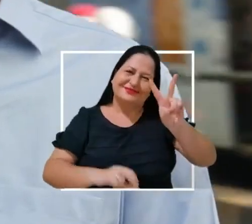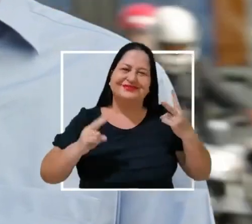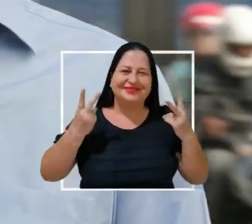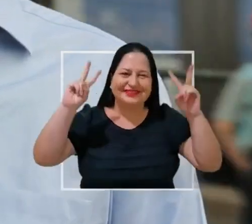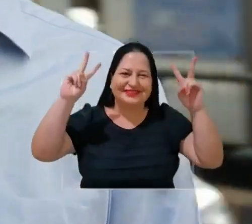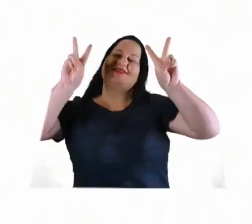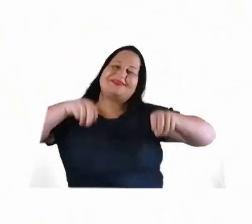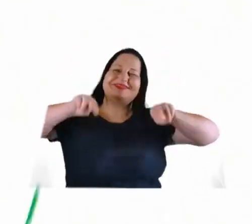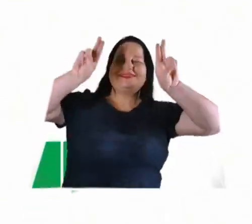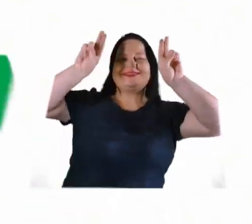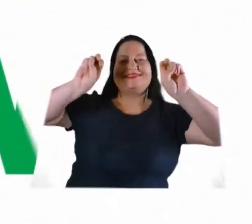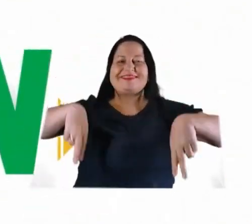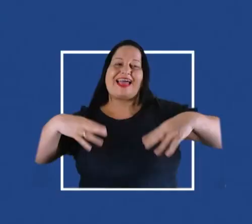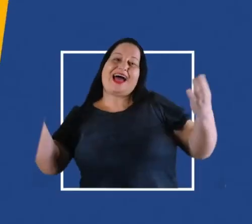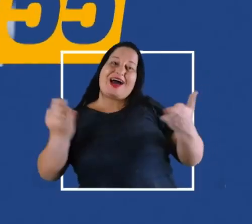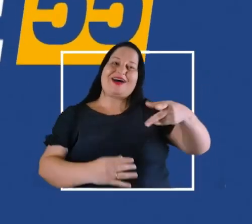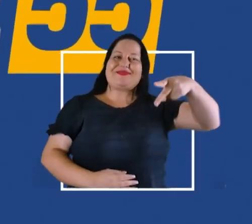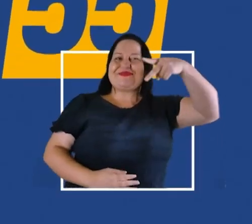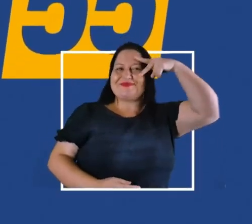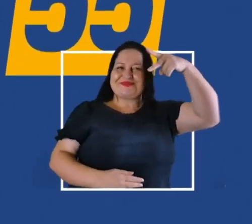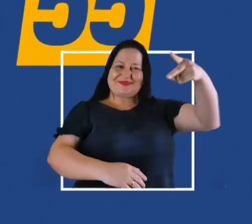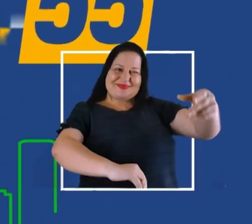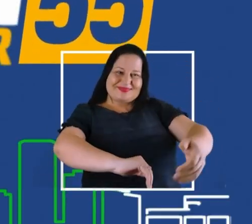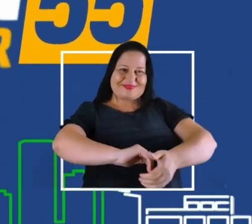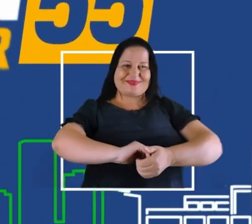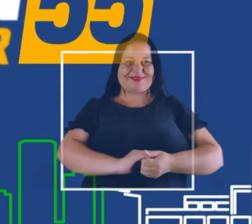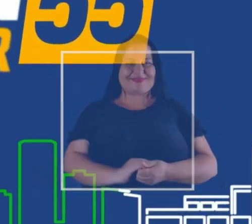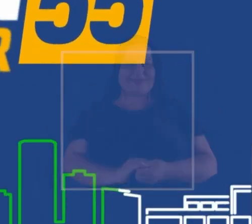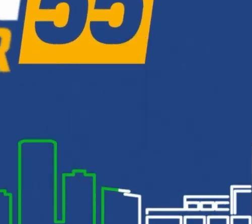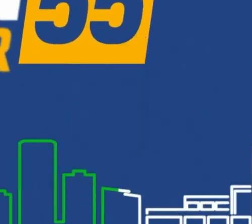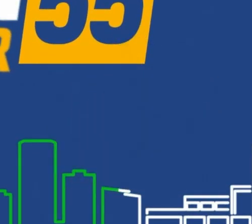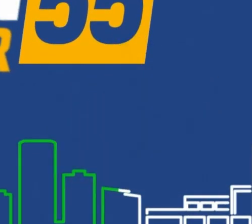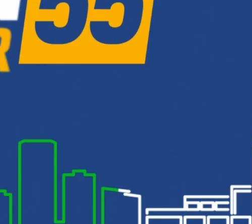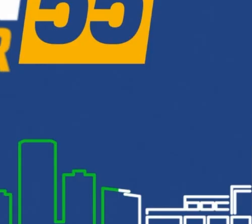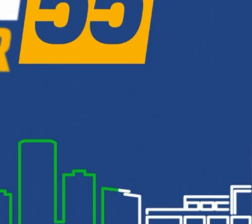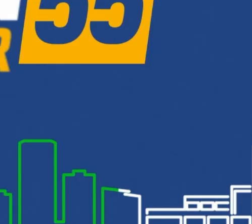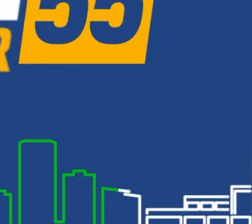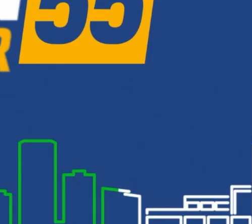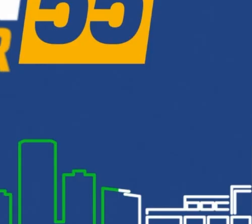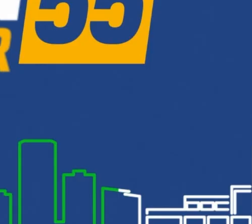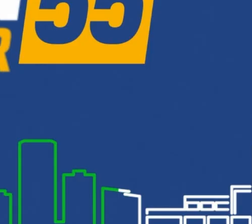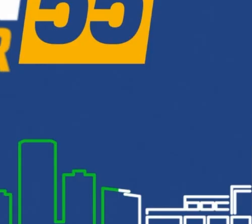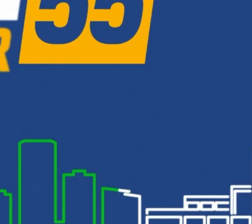o V da vitória. Vamo, vamo, vamo. Agora é Vandelã. Vandelã Prefeito.